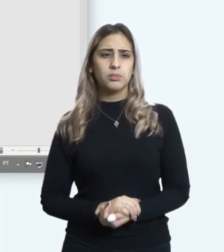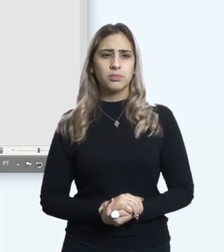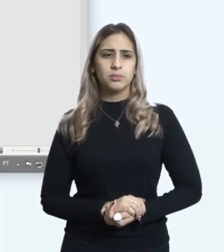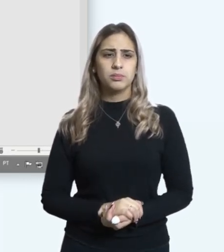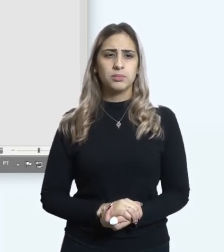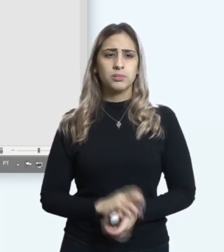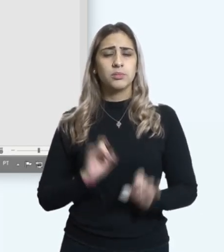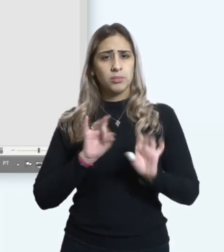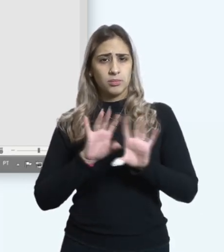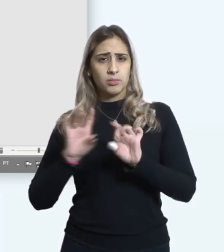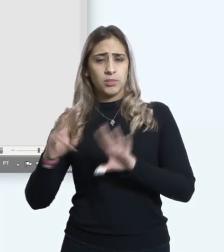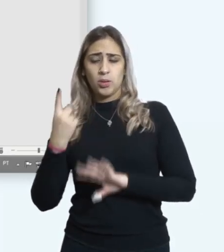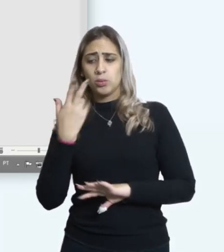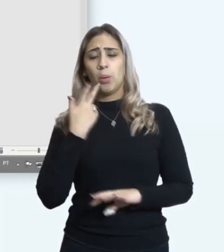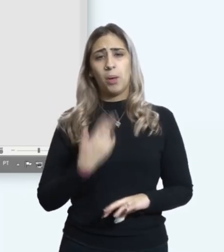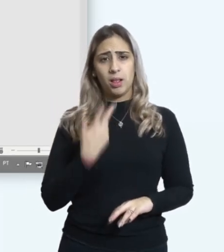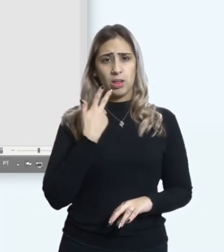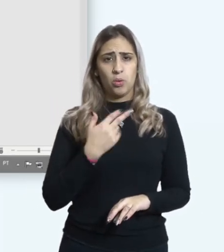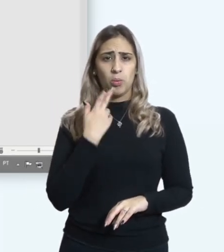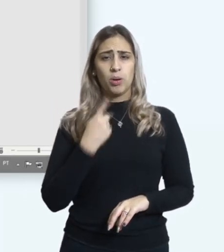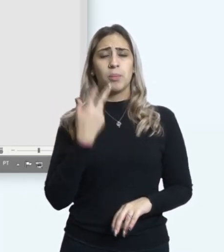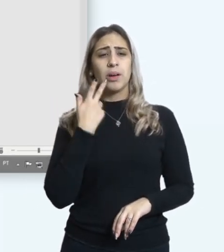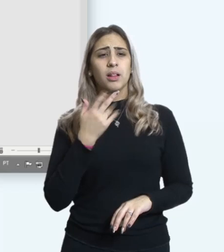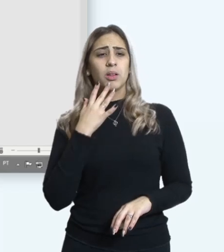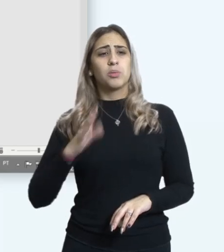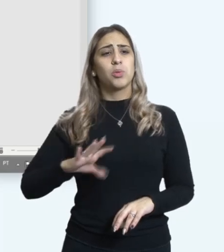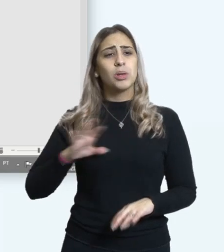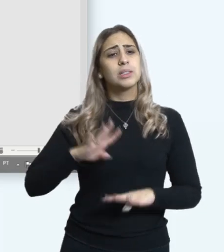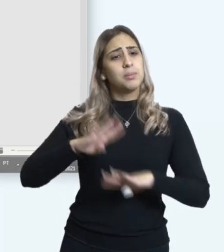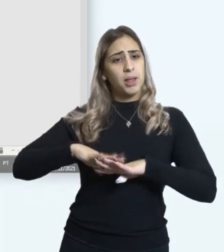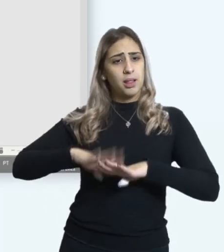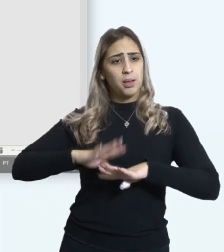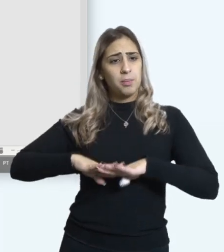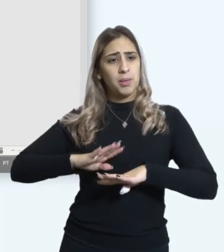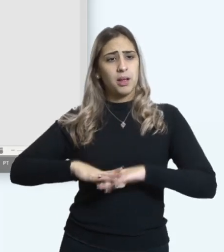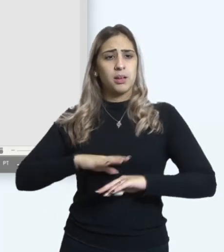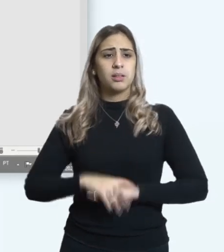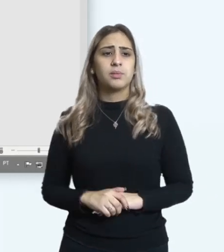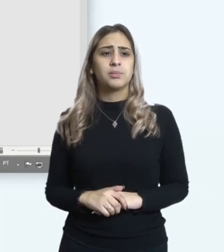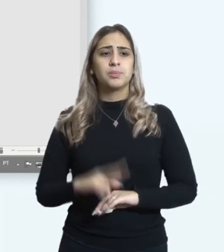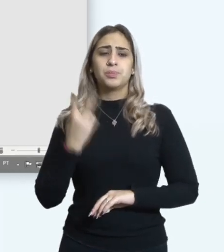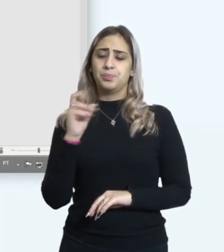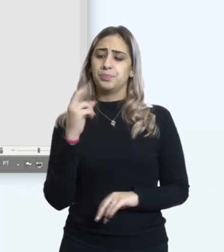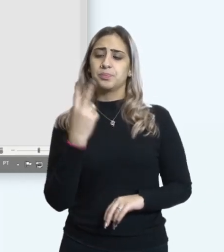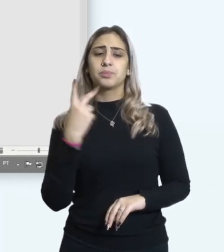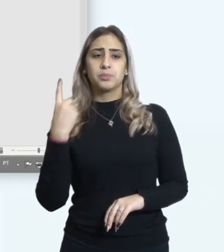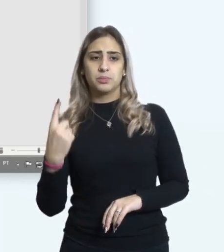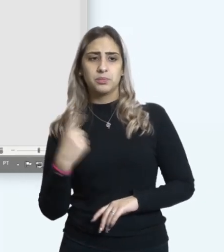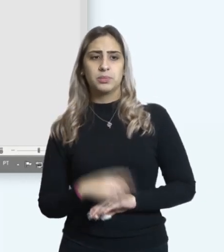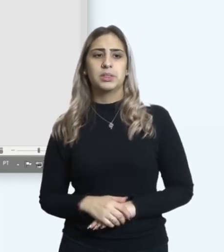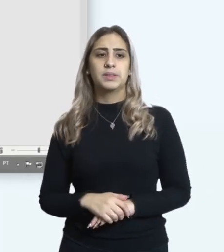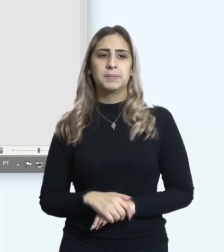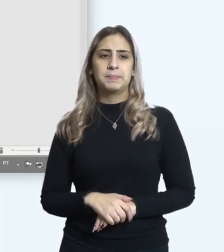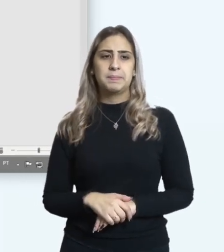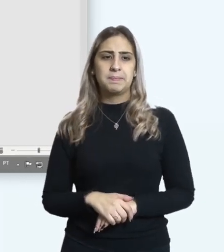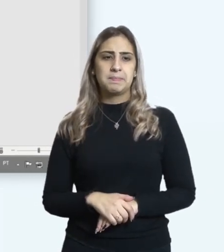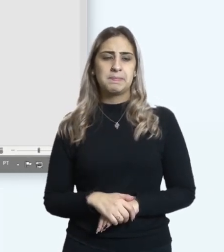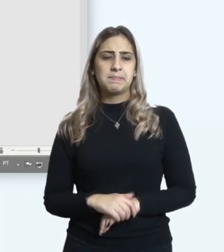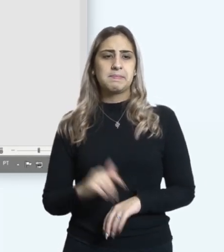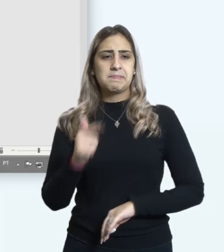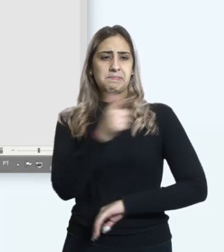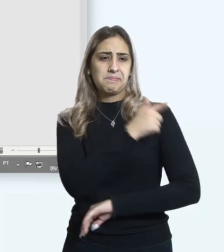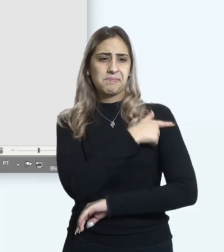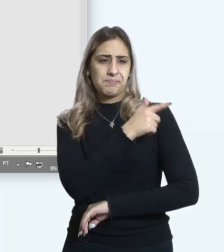cada coisa numa língua, língua portuguesa e matemática, 2021. Aí,